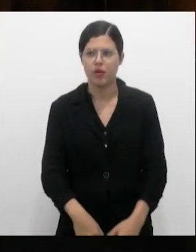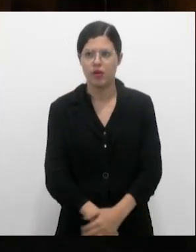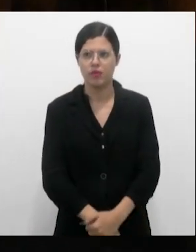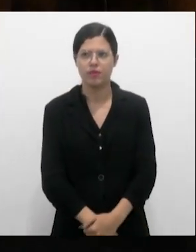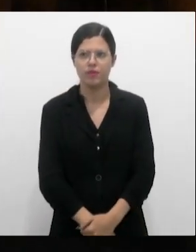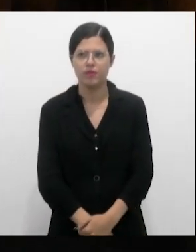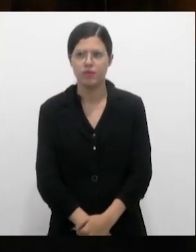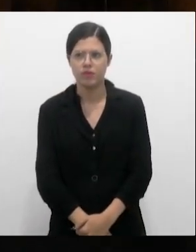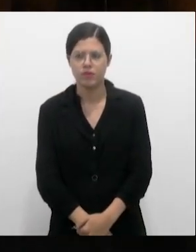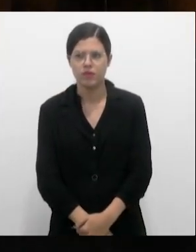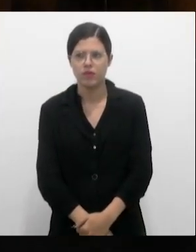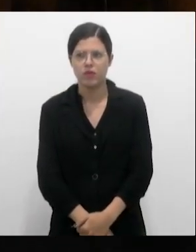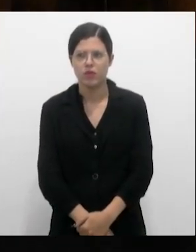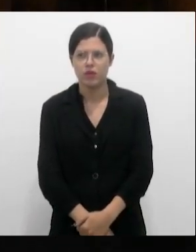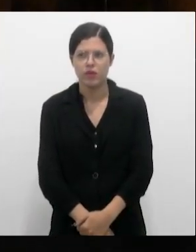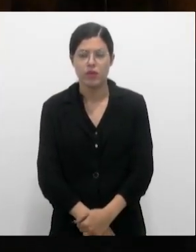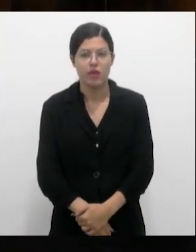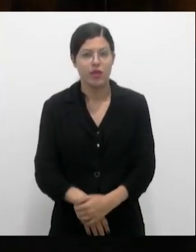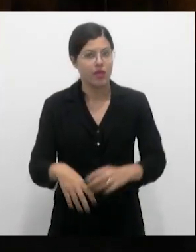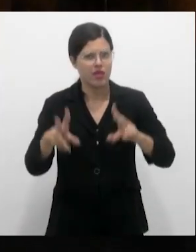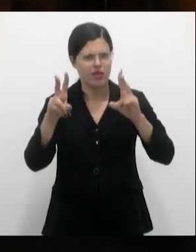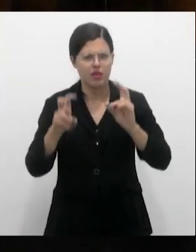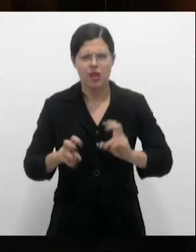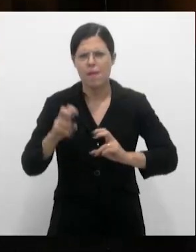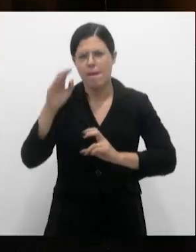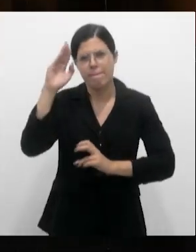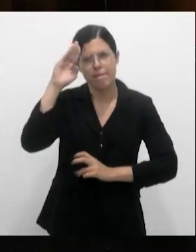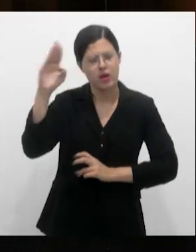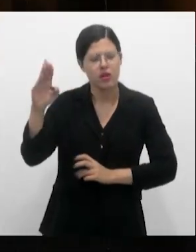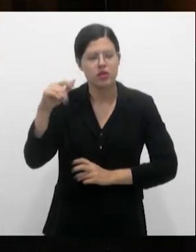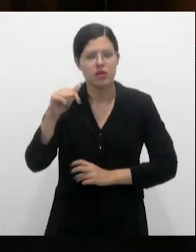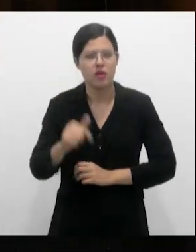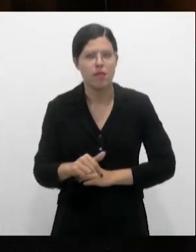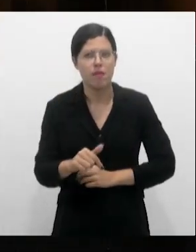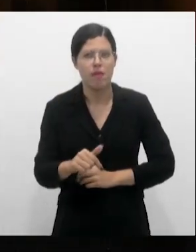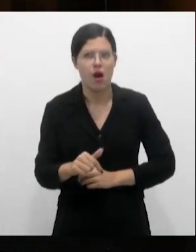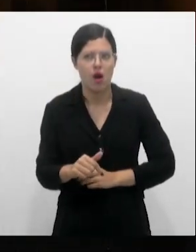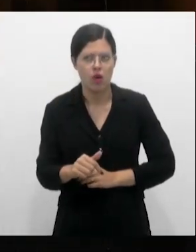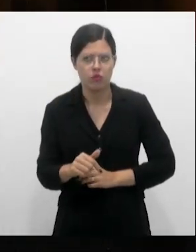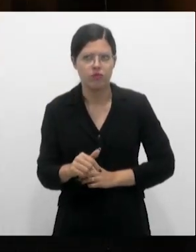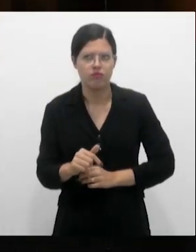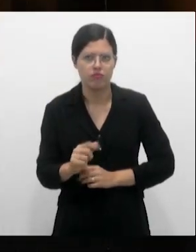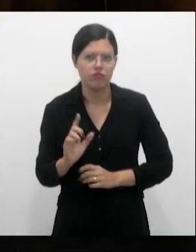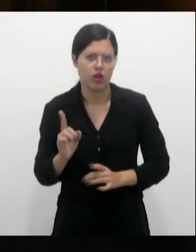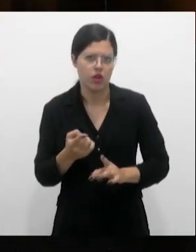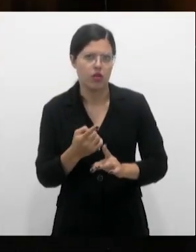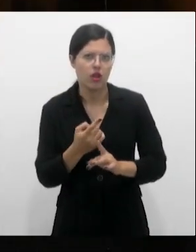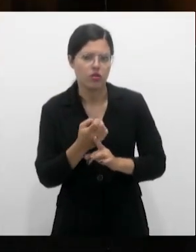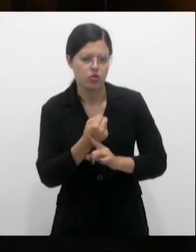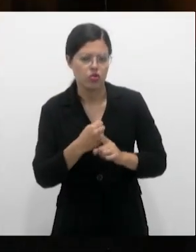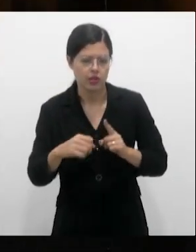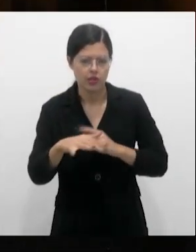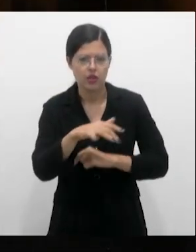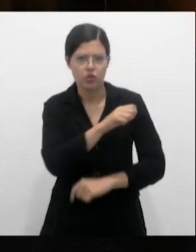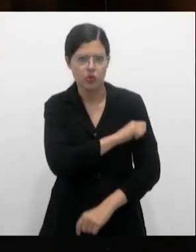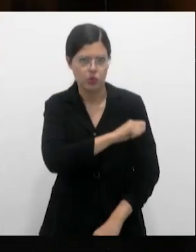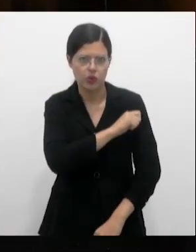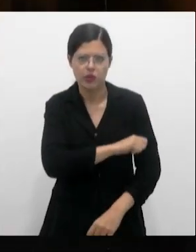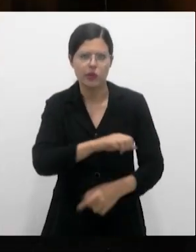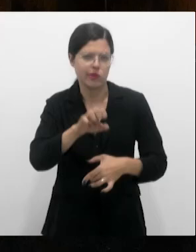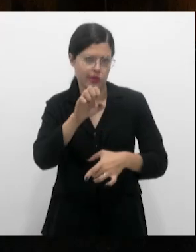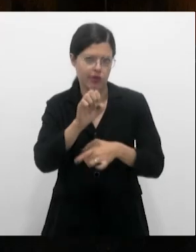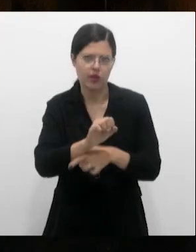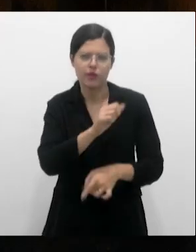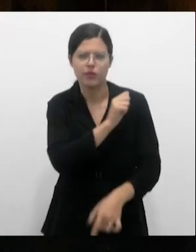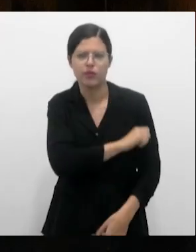é o maior tema que assola a nossa sociedade fluminense, todo o estado do Rio de Janeiro.